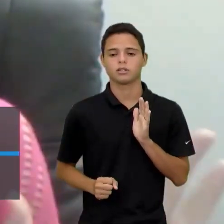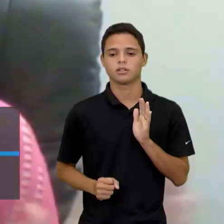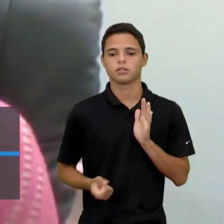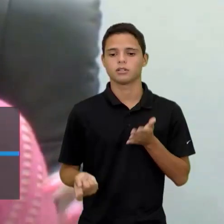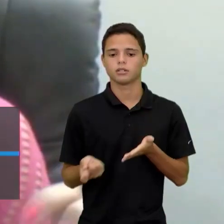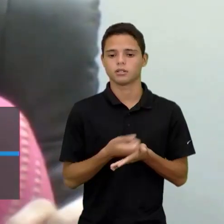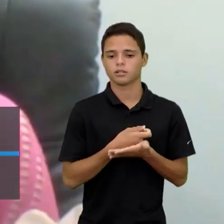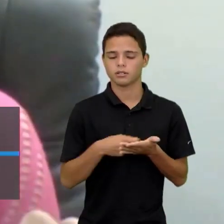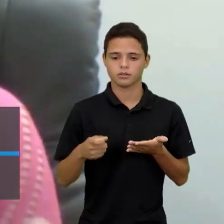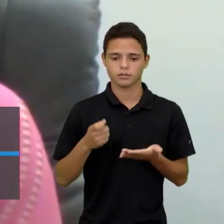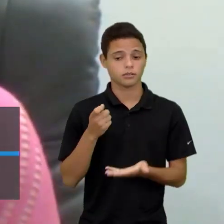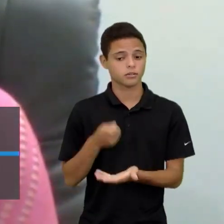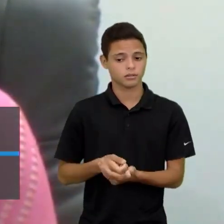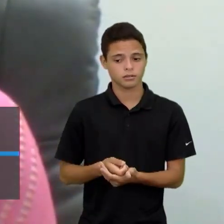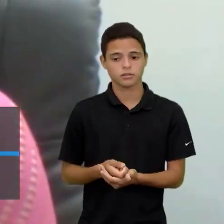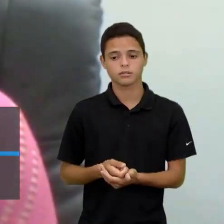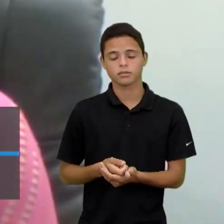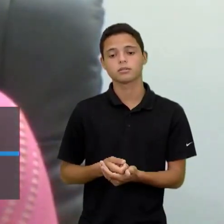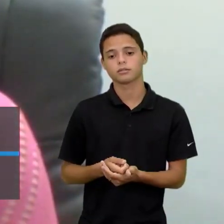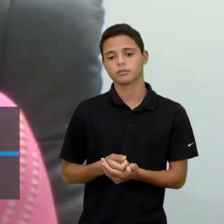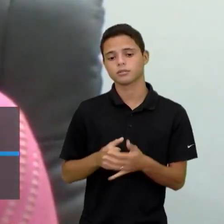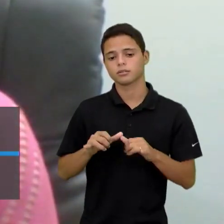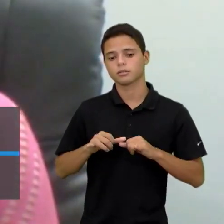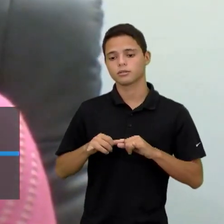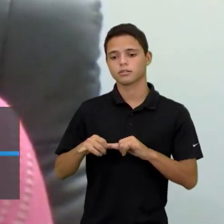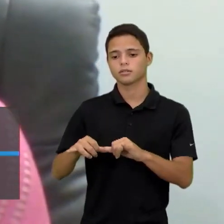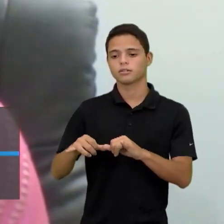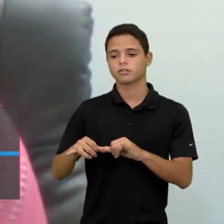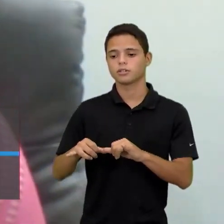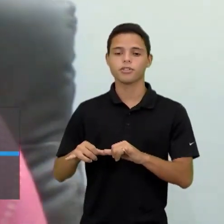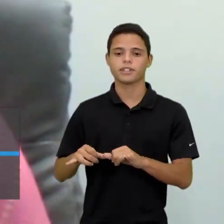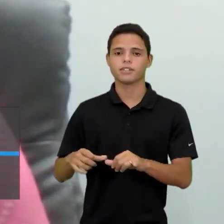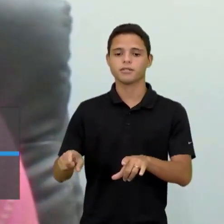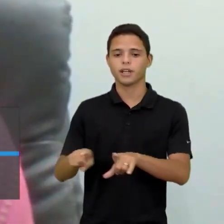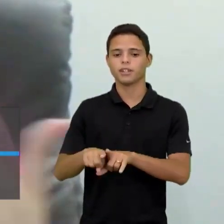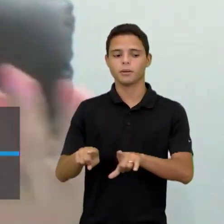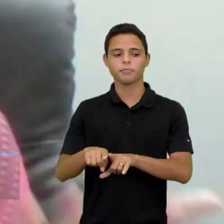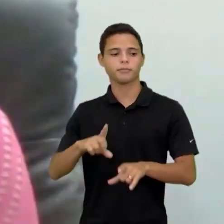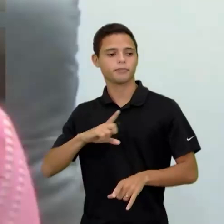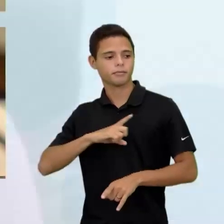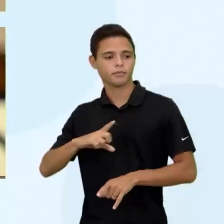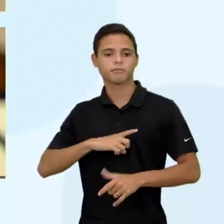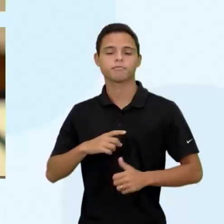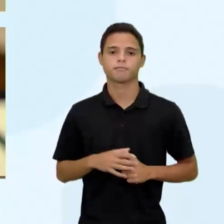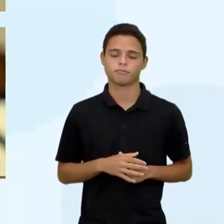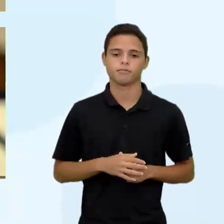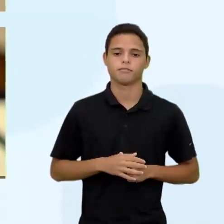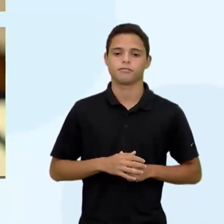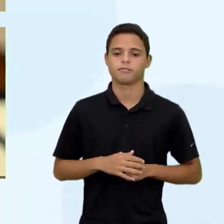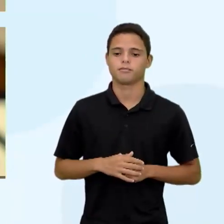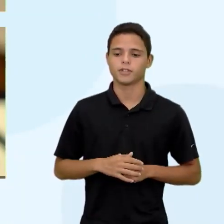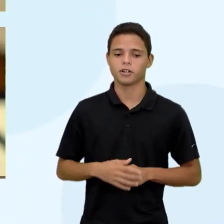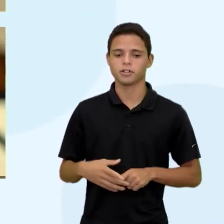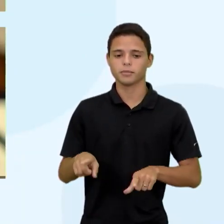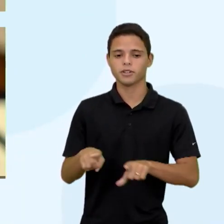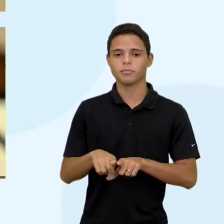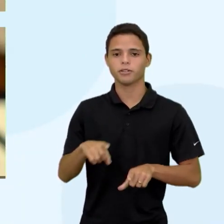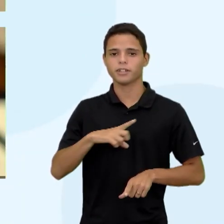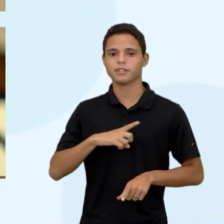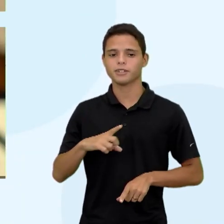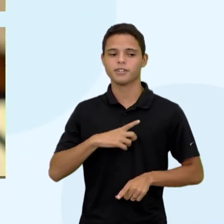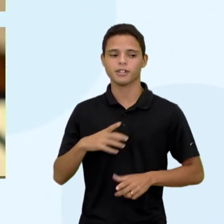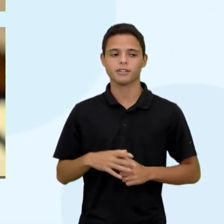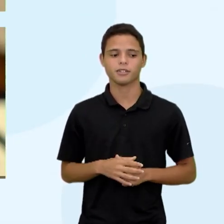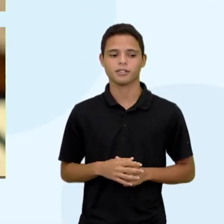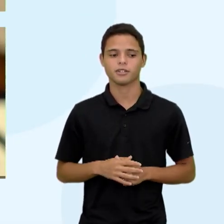chama lápis Jumbo, tá? No caso do outro aluno do lado, ele é uma formação congênita, né? Nasceu